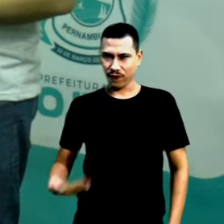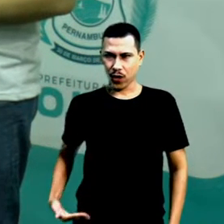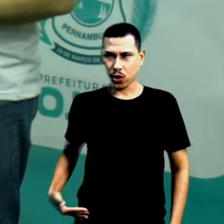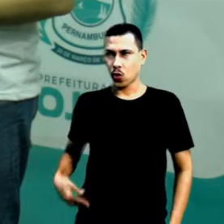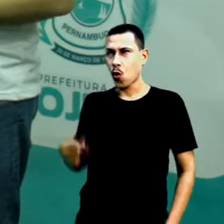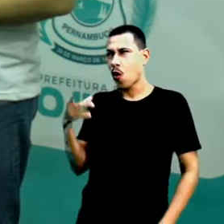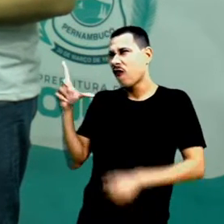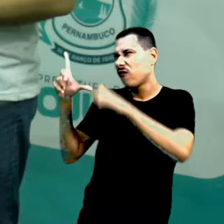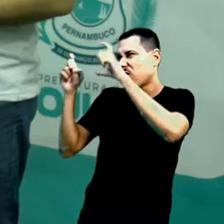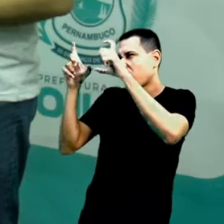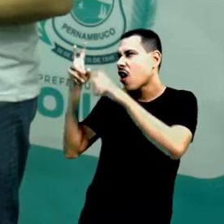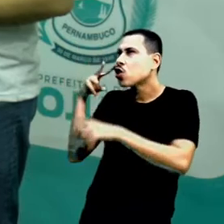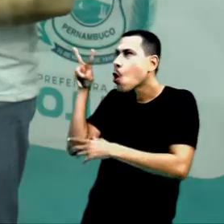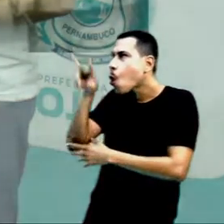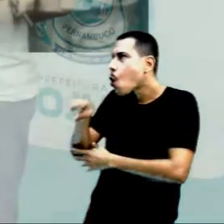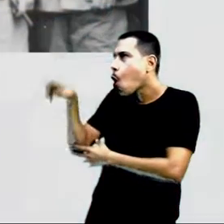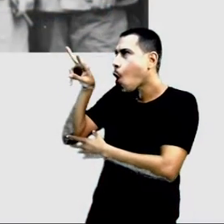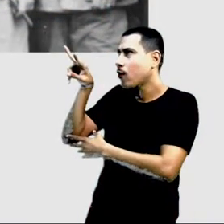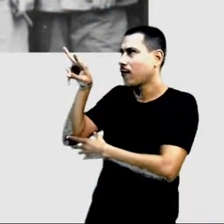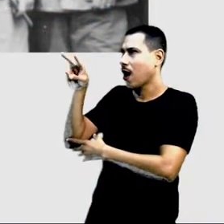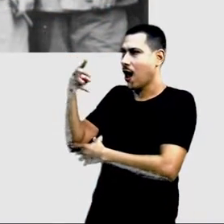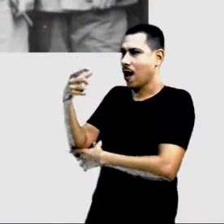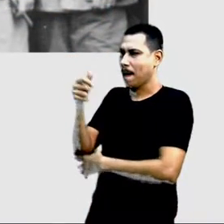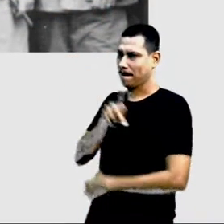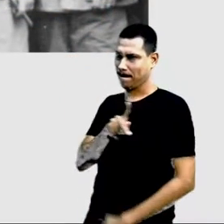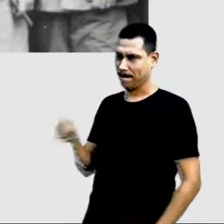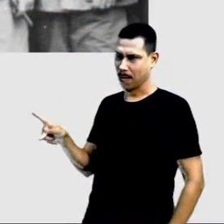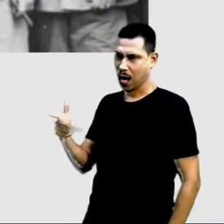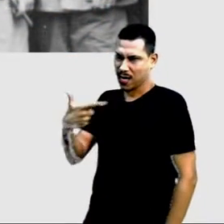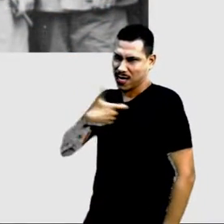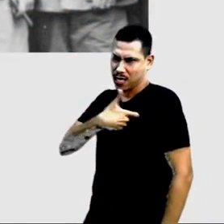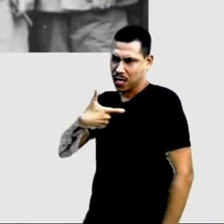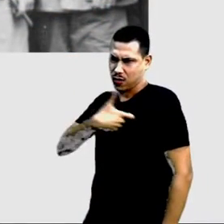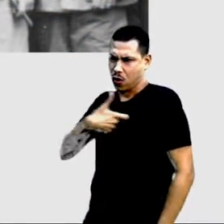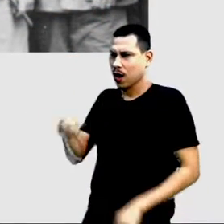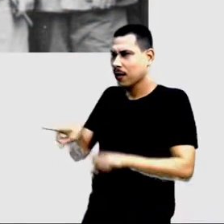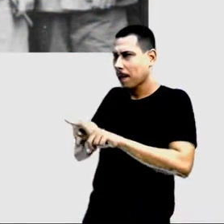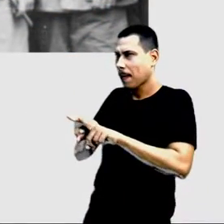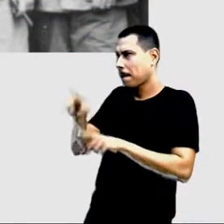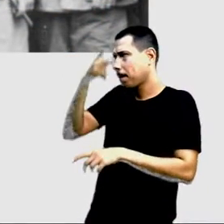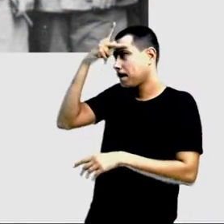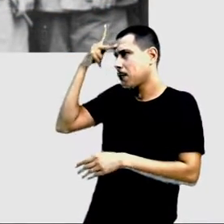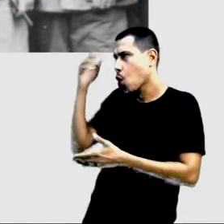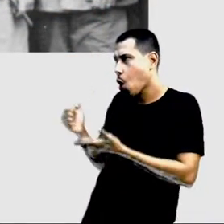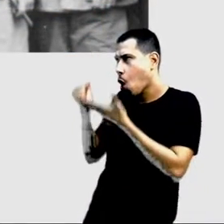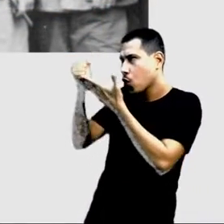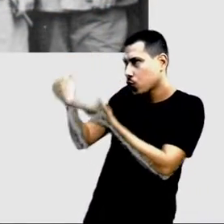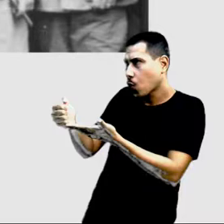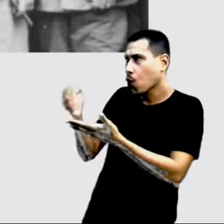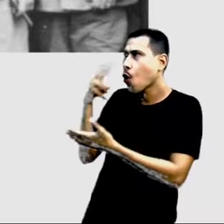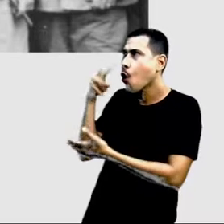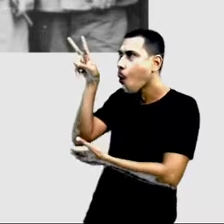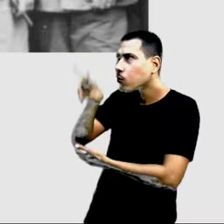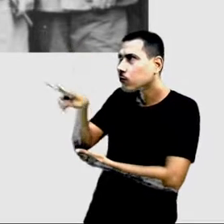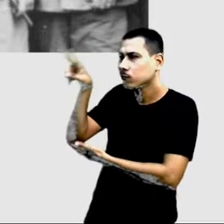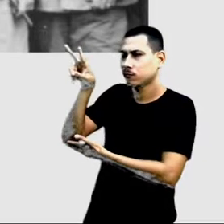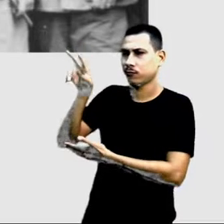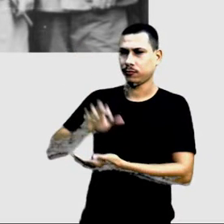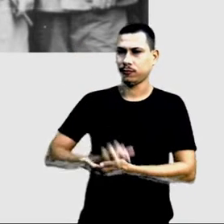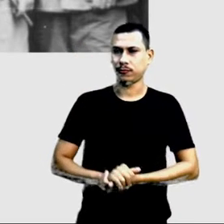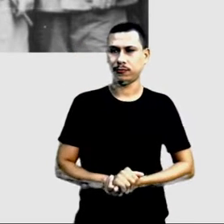Getúlio Vargas e seus apoiadores. Então, temos aí o Getúlio Vargas ao meio nesta